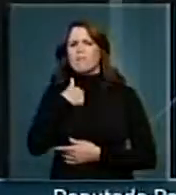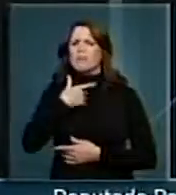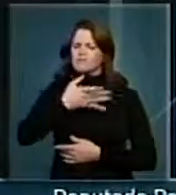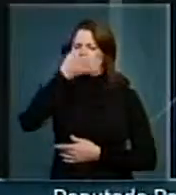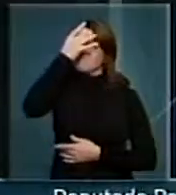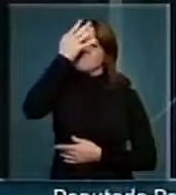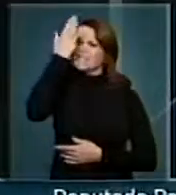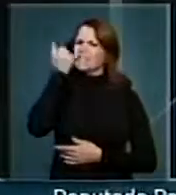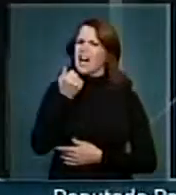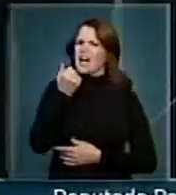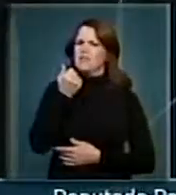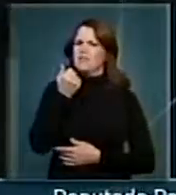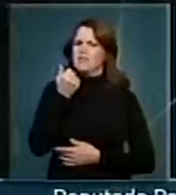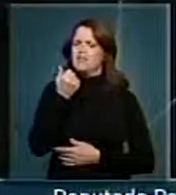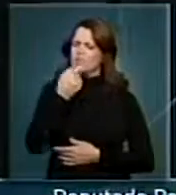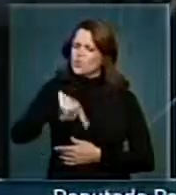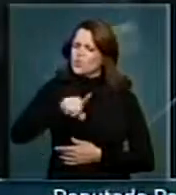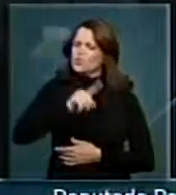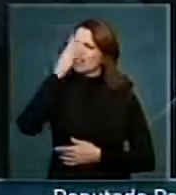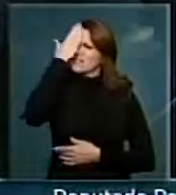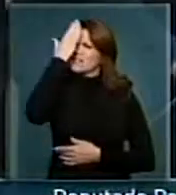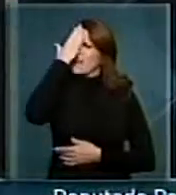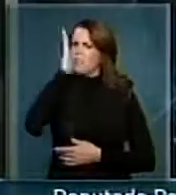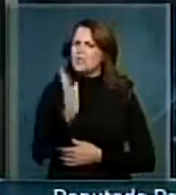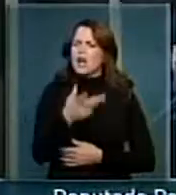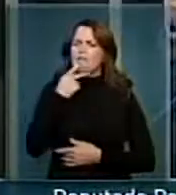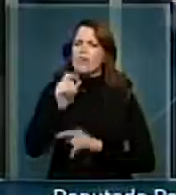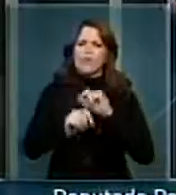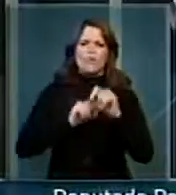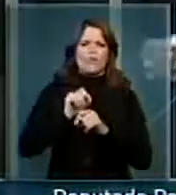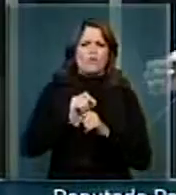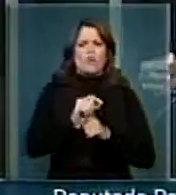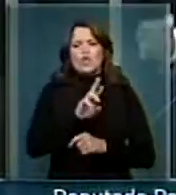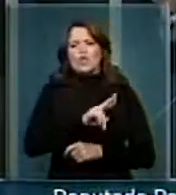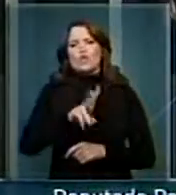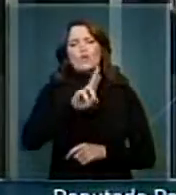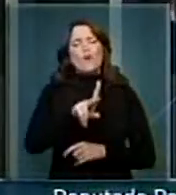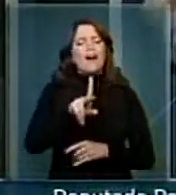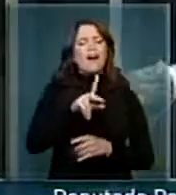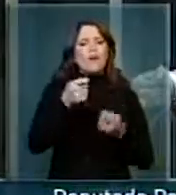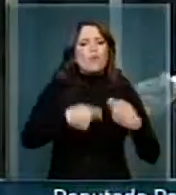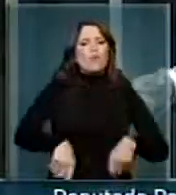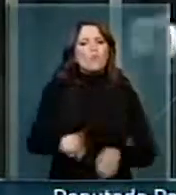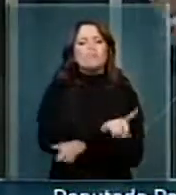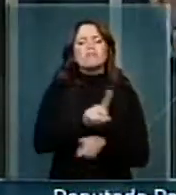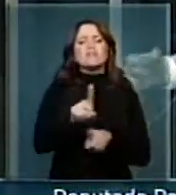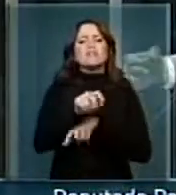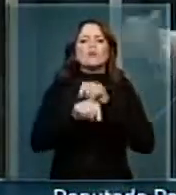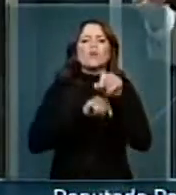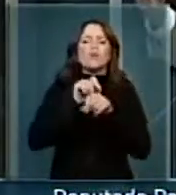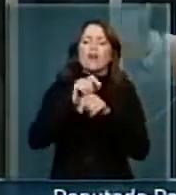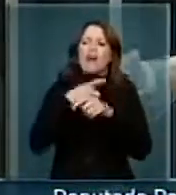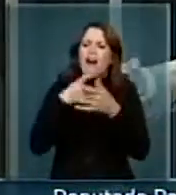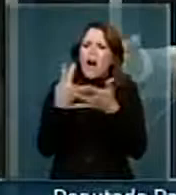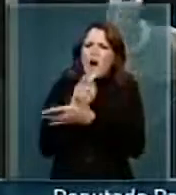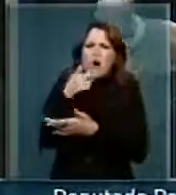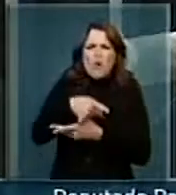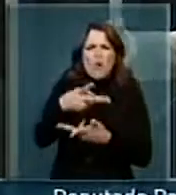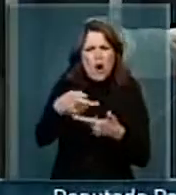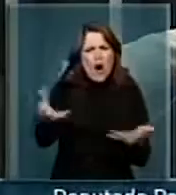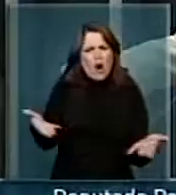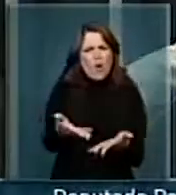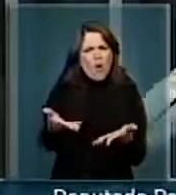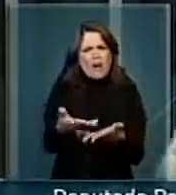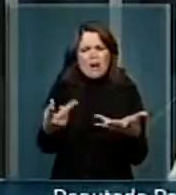conscientes, senhoras e senhores parlamentares, de que não era necessário passar por esse desgaste